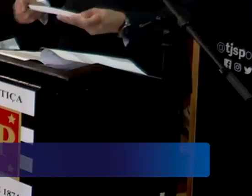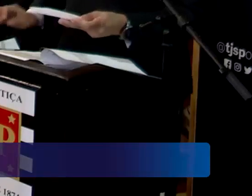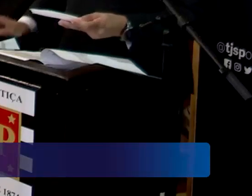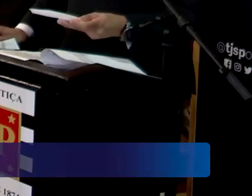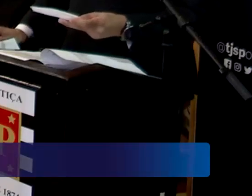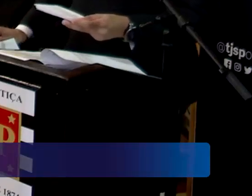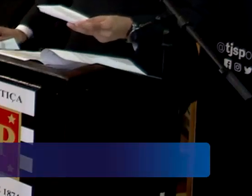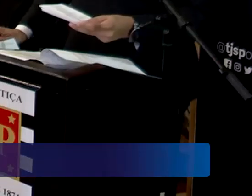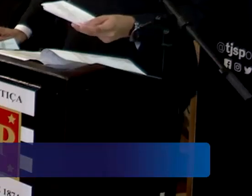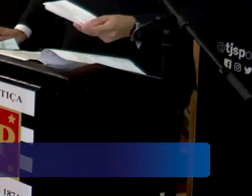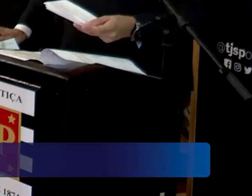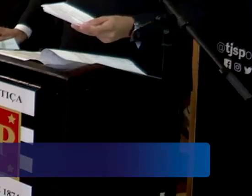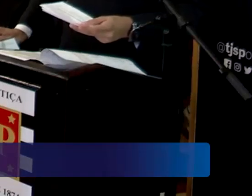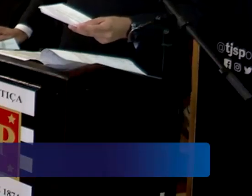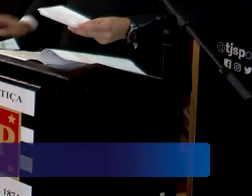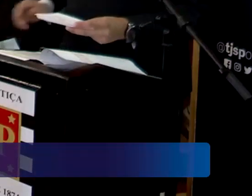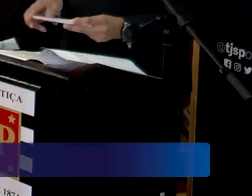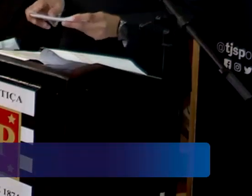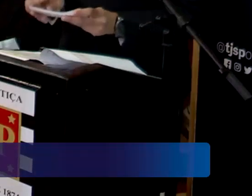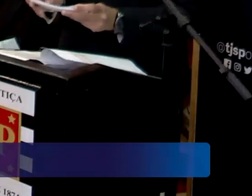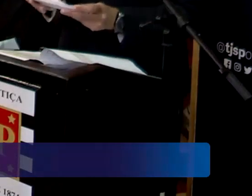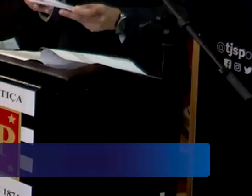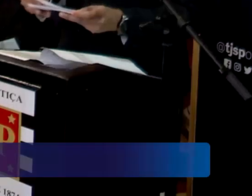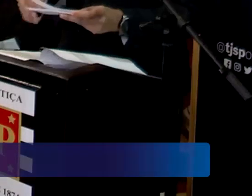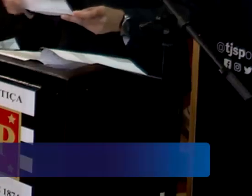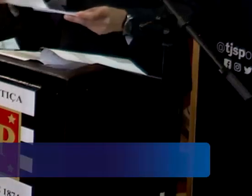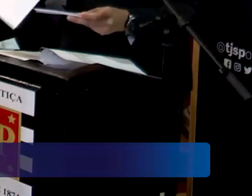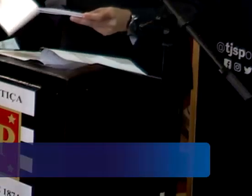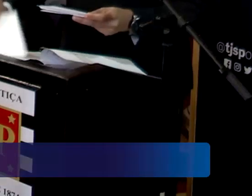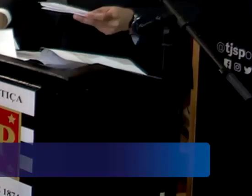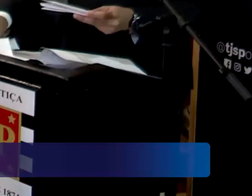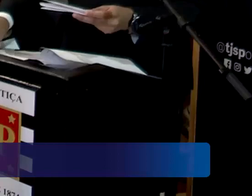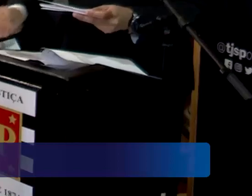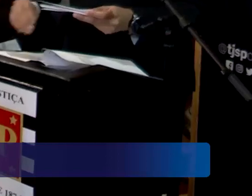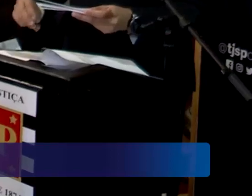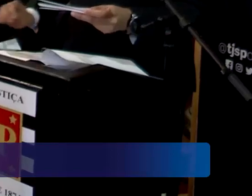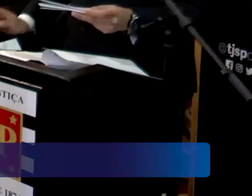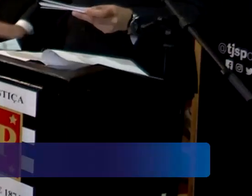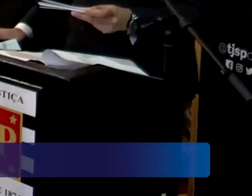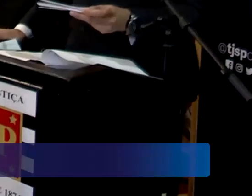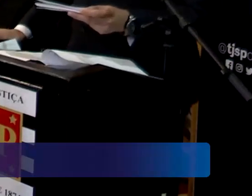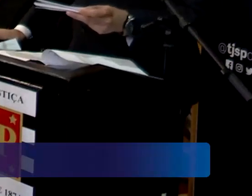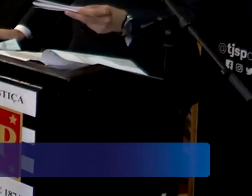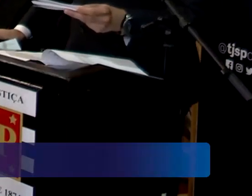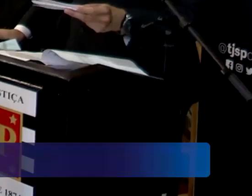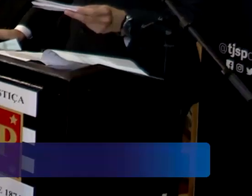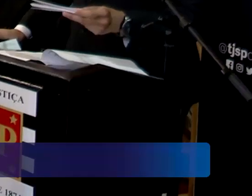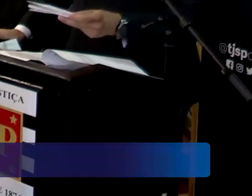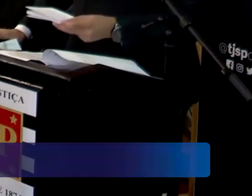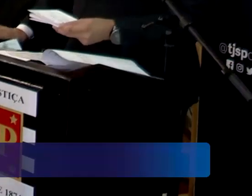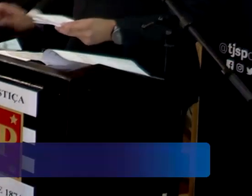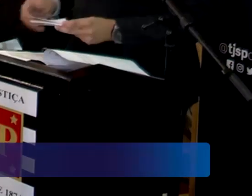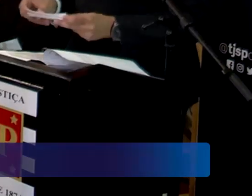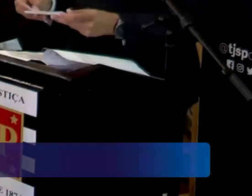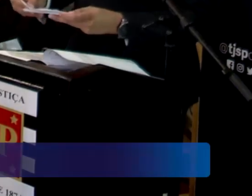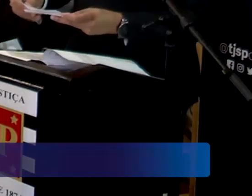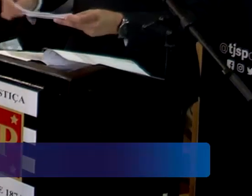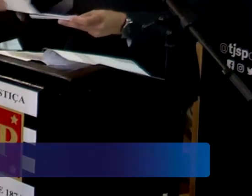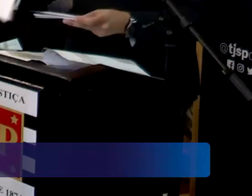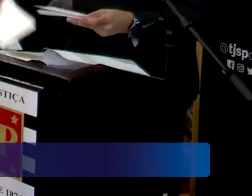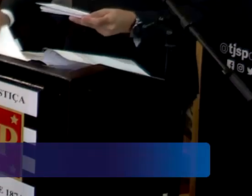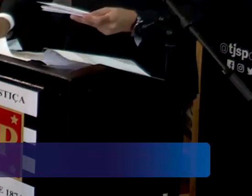Ribeiro Matheus presidente da associação paulista de magistrados a juíza Ana Maria brugin Presidente do